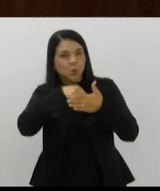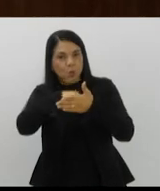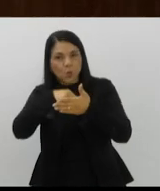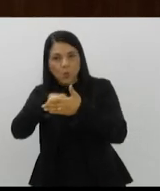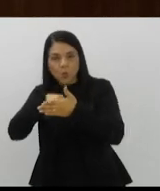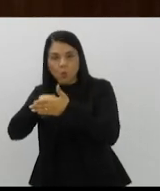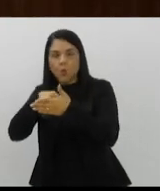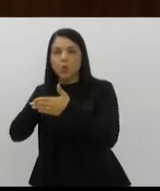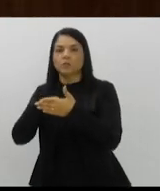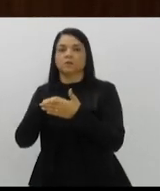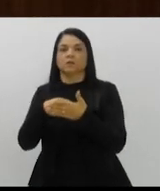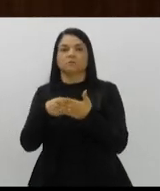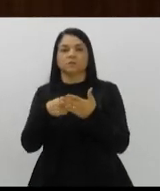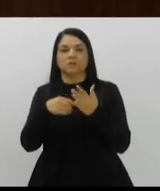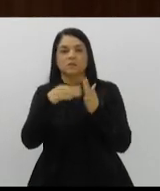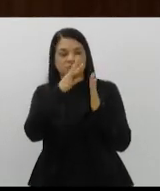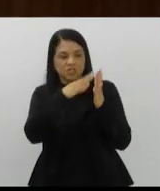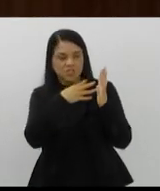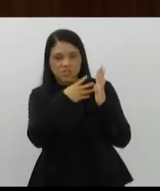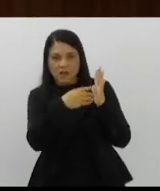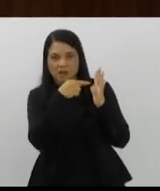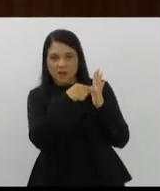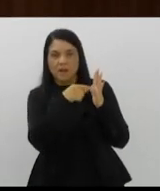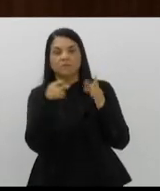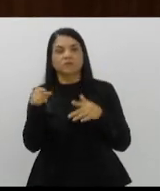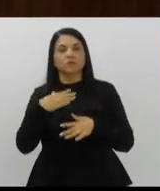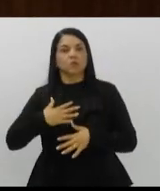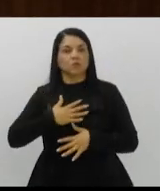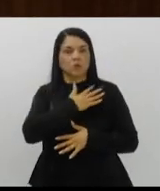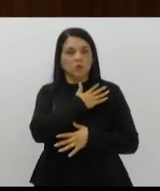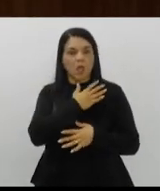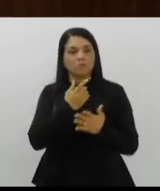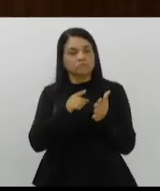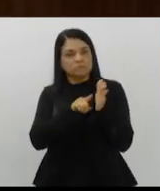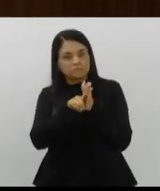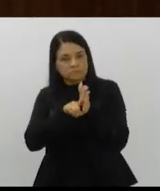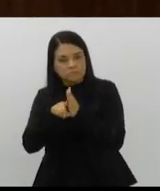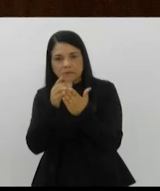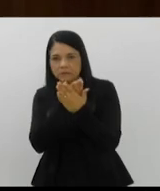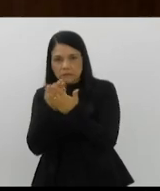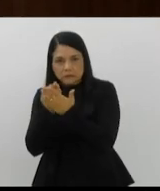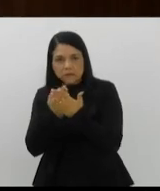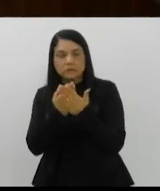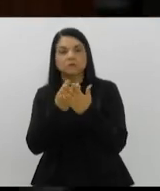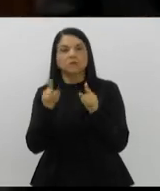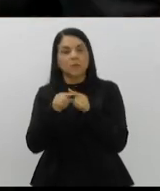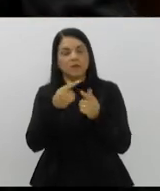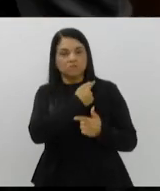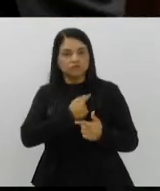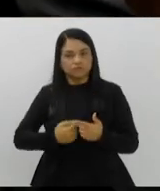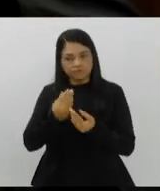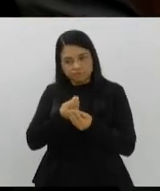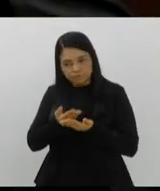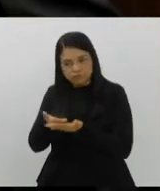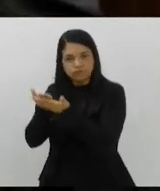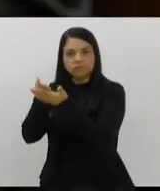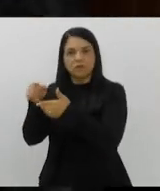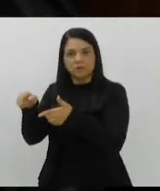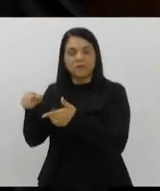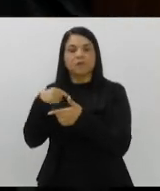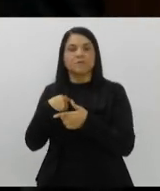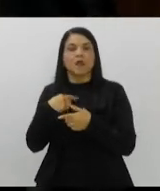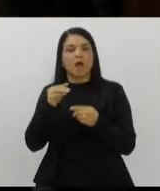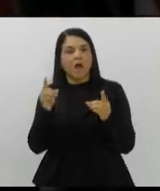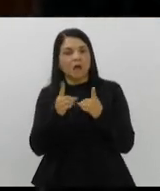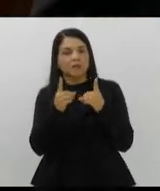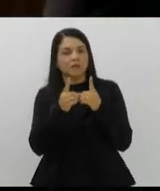Menezes, e esse está muito aberto, está fazendo já um estudo para levar o governador Cláudio Castro para poder também atender aos policiais militares e